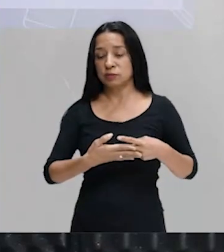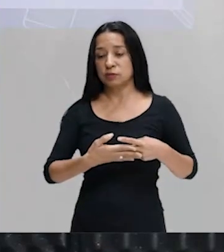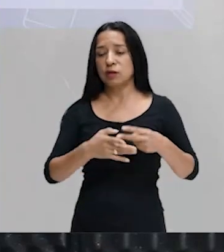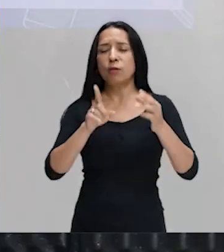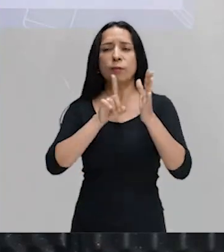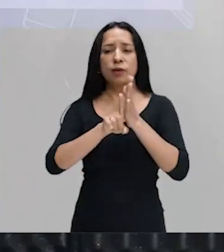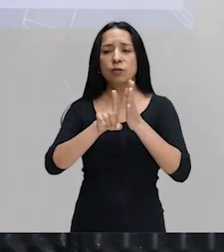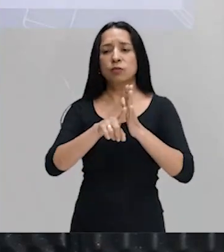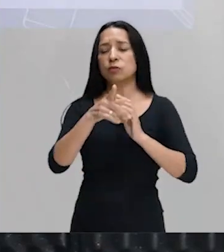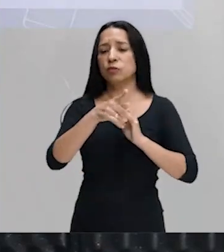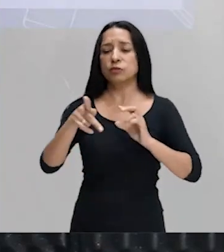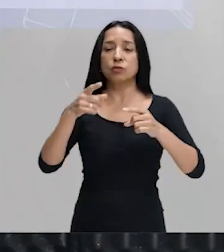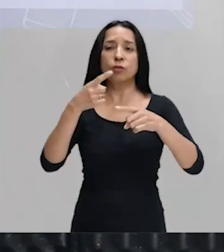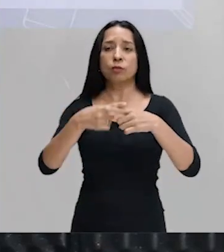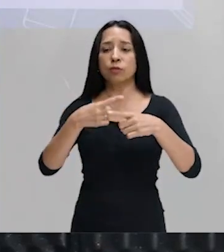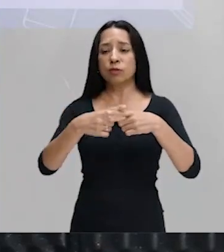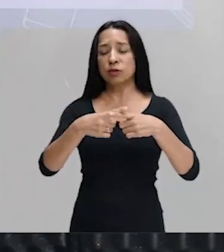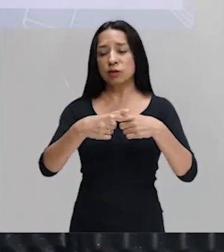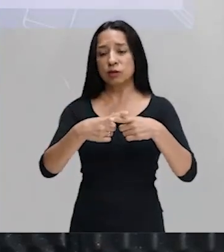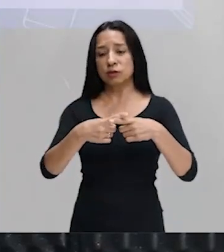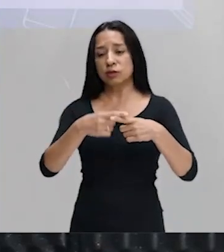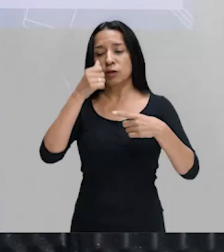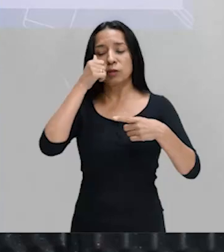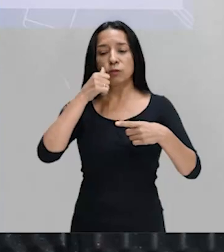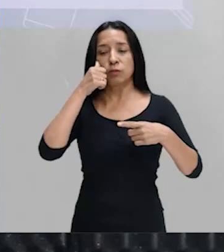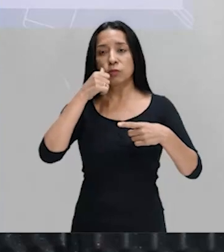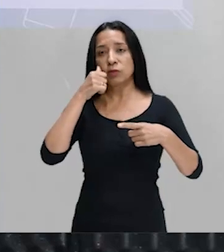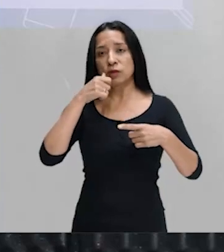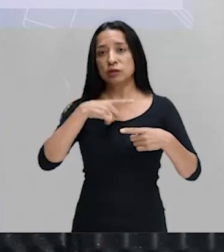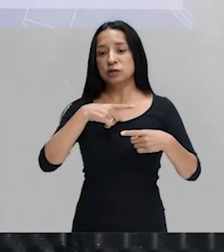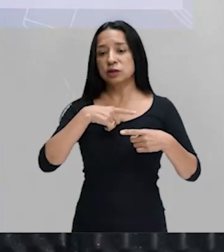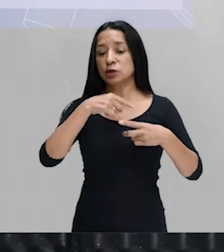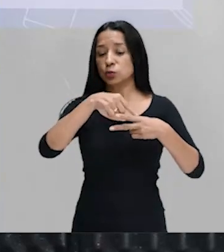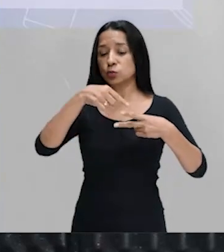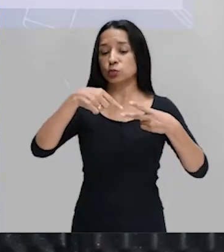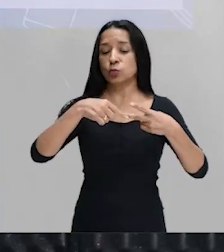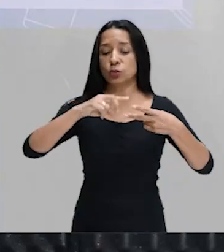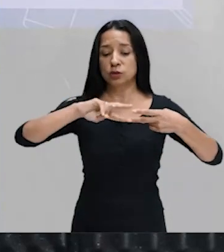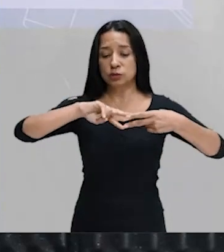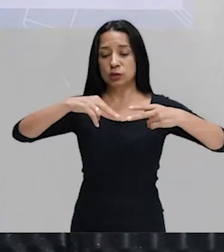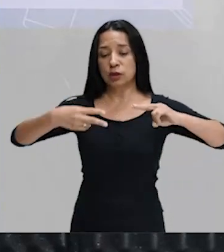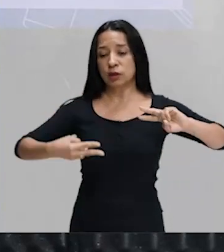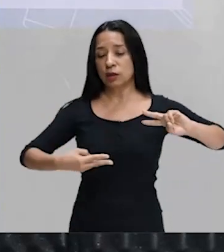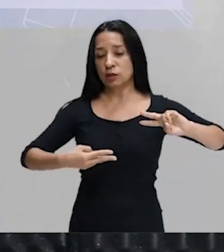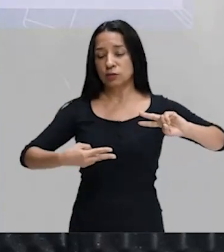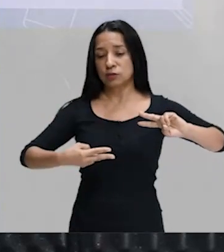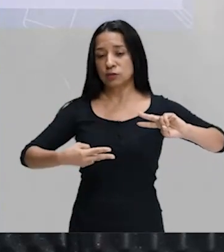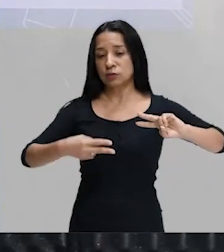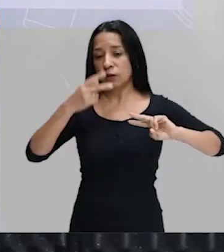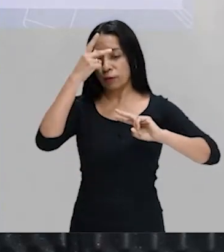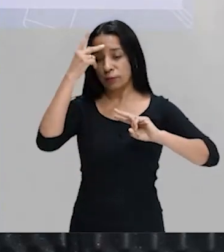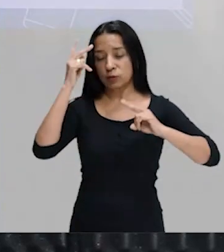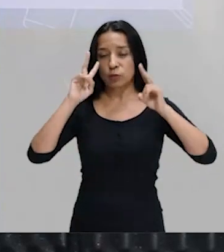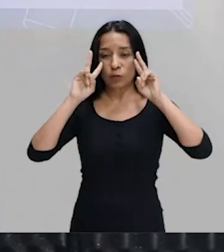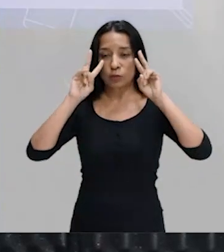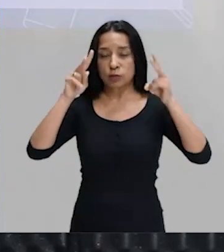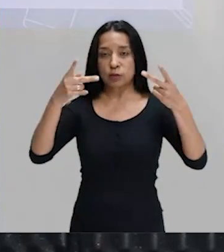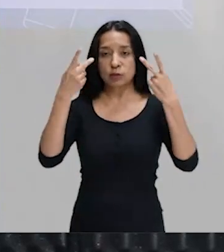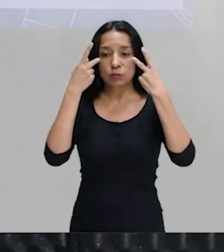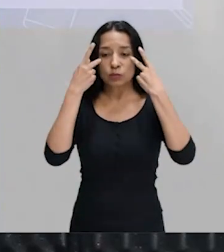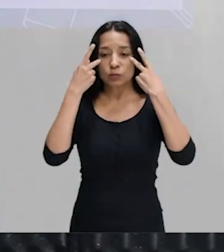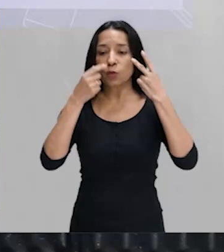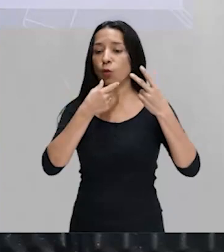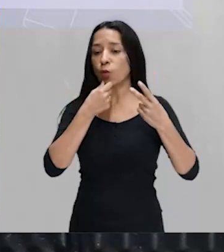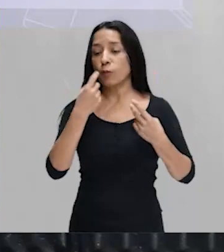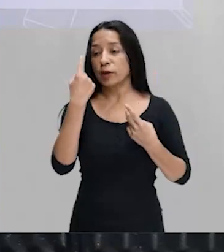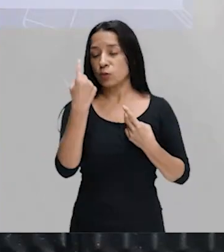me pergunta, por quê? Por que nas mulheres eu tinha que ter 2 alelos para o indivíduo ser daltônico? E no homem,